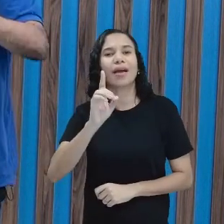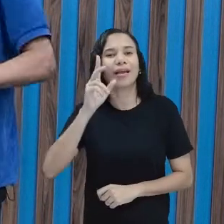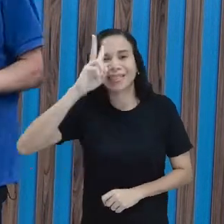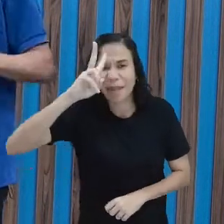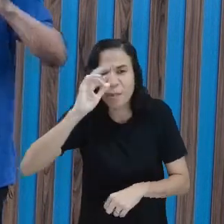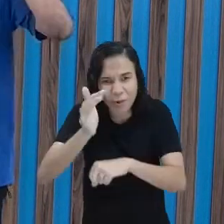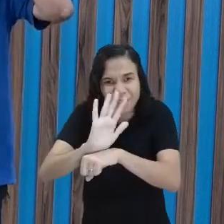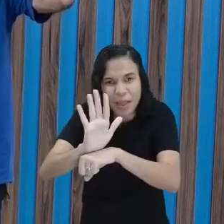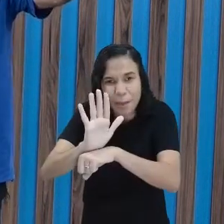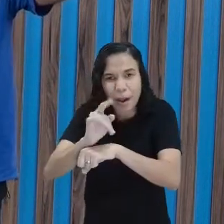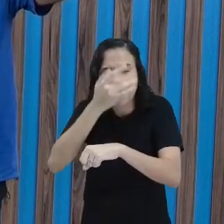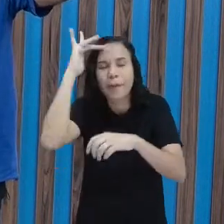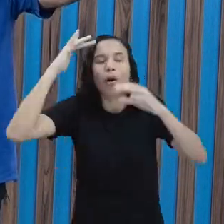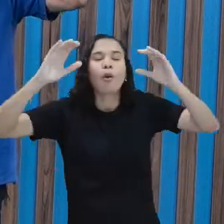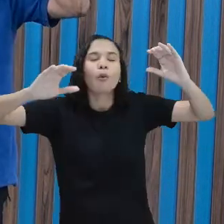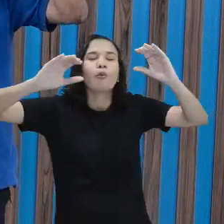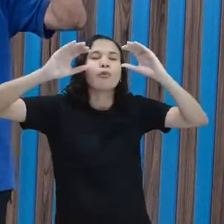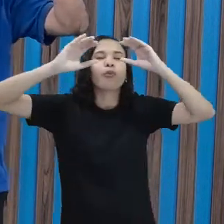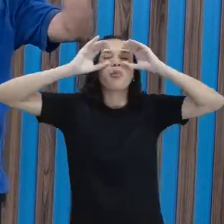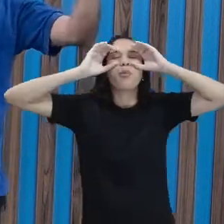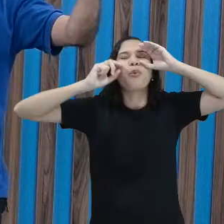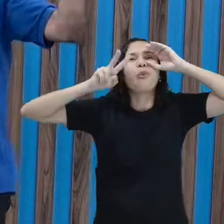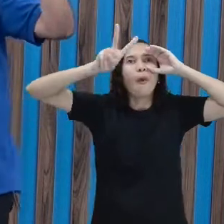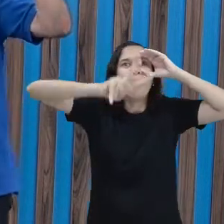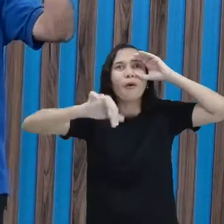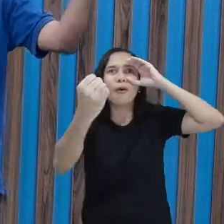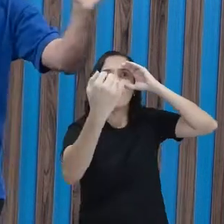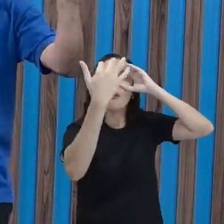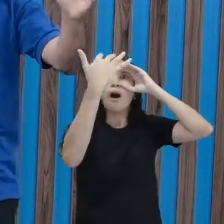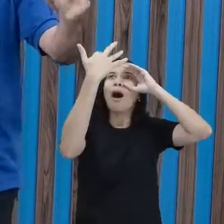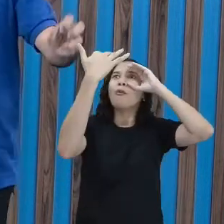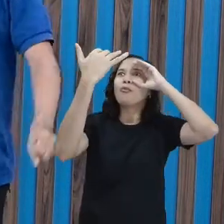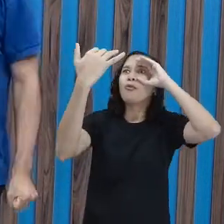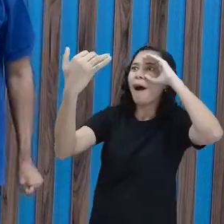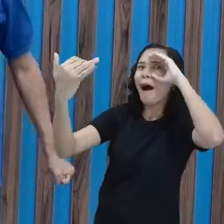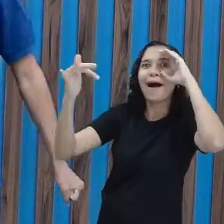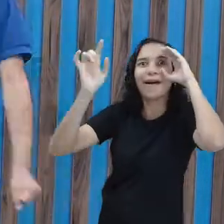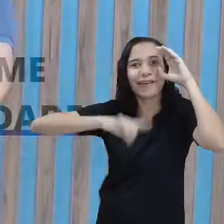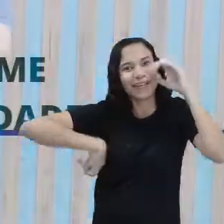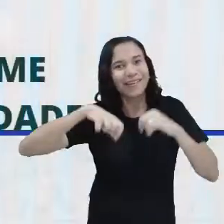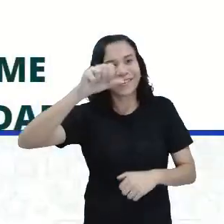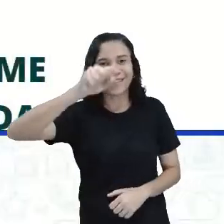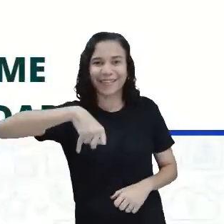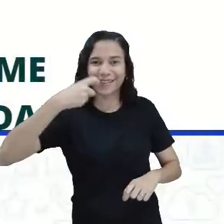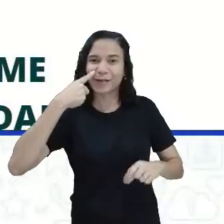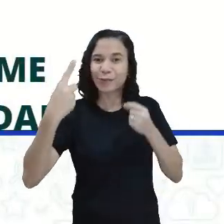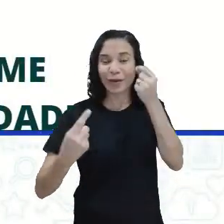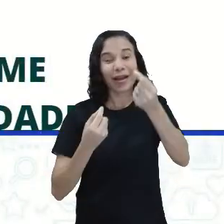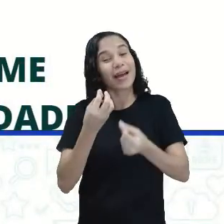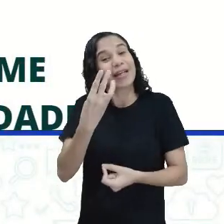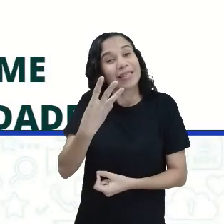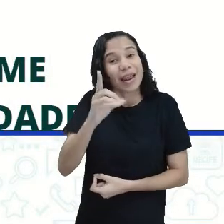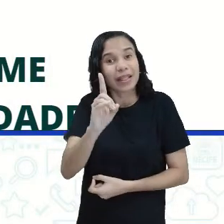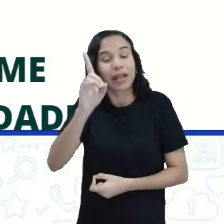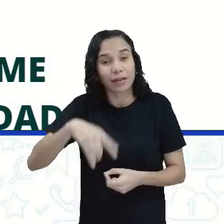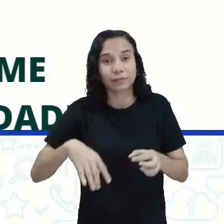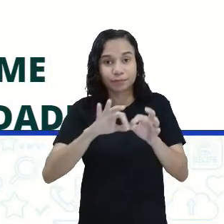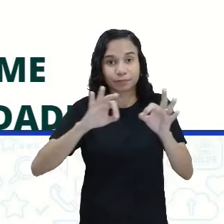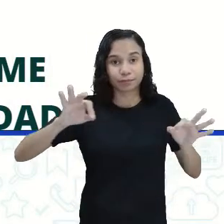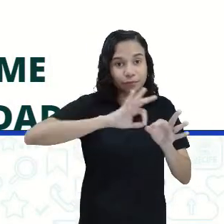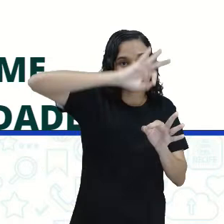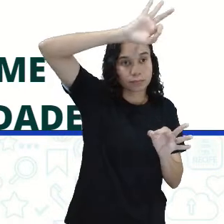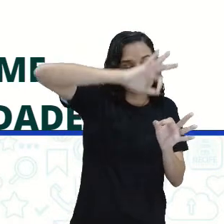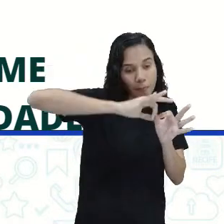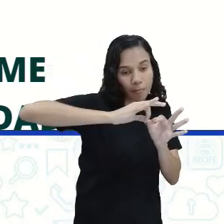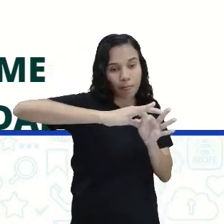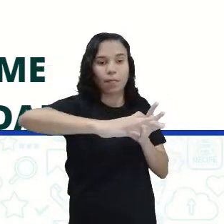do cinema, né? Colocou o óculos 3D e começou a ver aquela animação lá, massa! Isso! 3D tem comprimento,